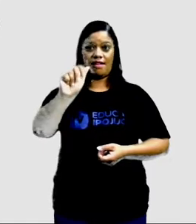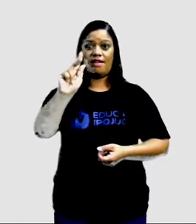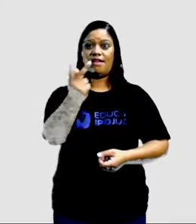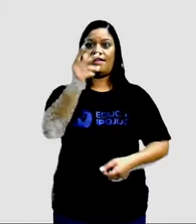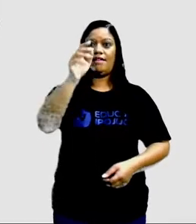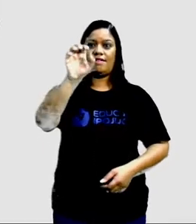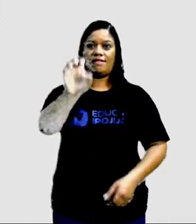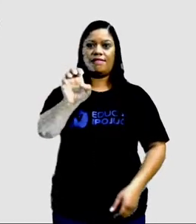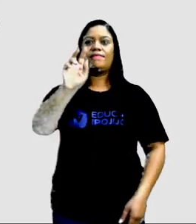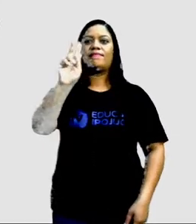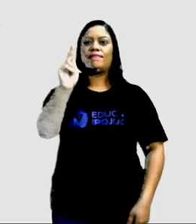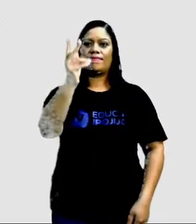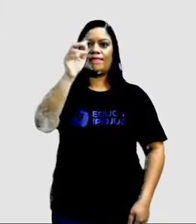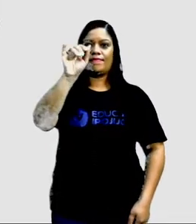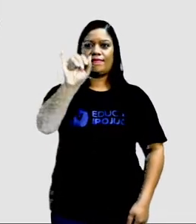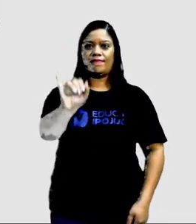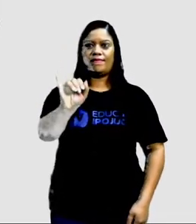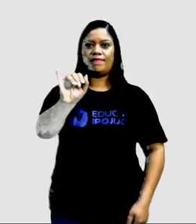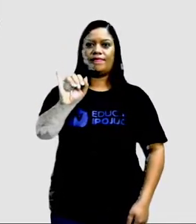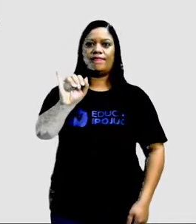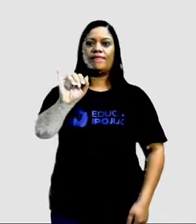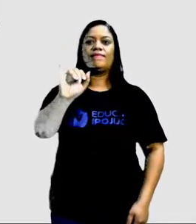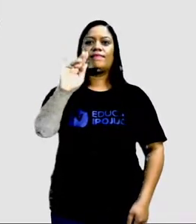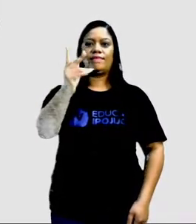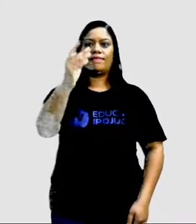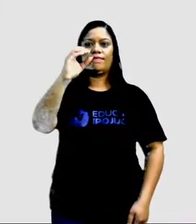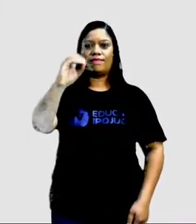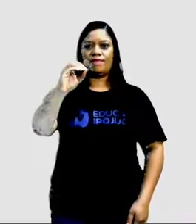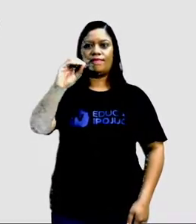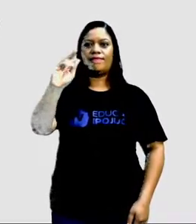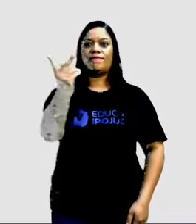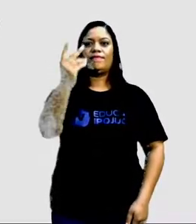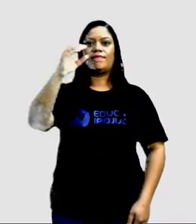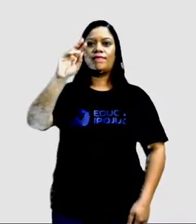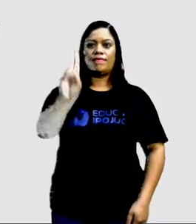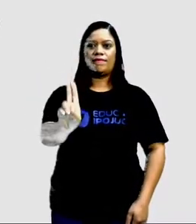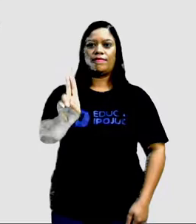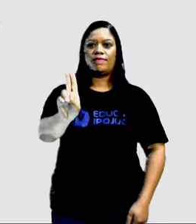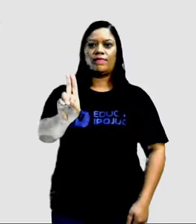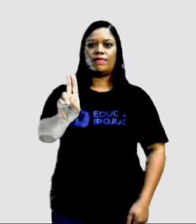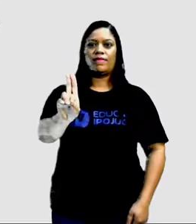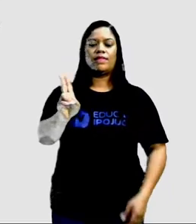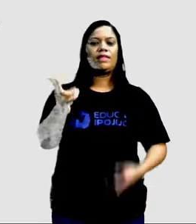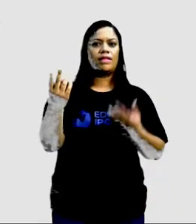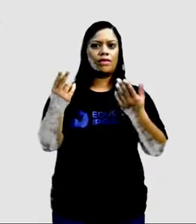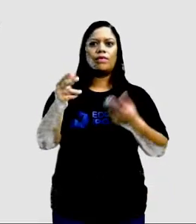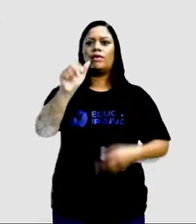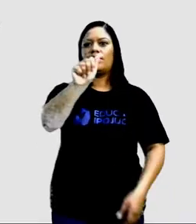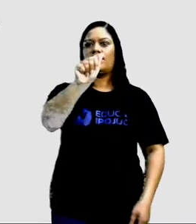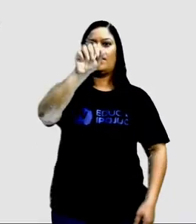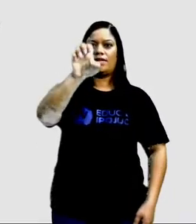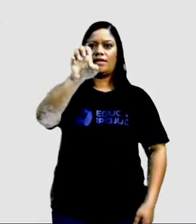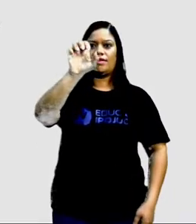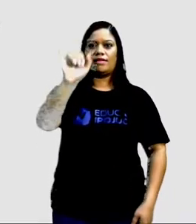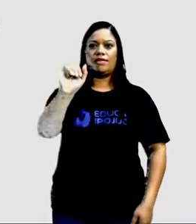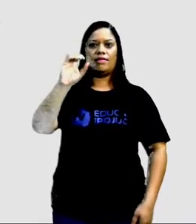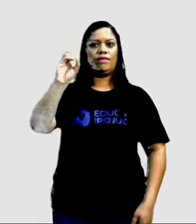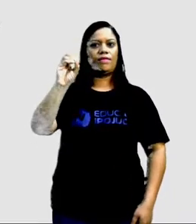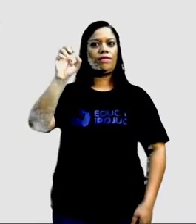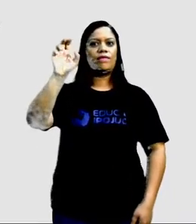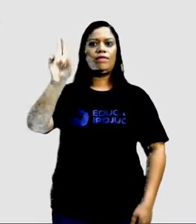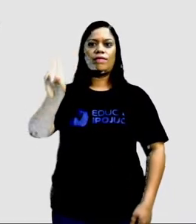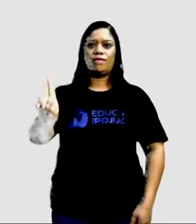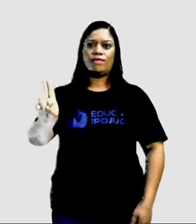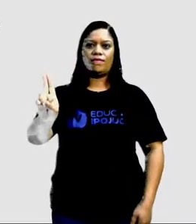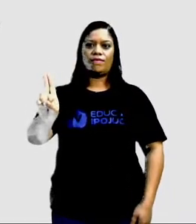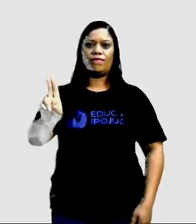HE, HI, H. O, H, U. É a mesma coisa de dizermos A, E, I,